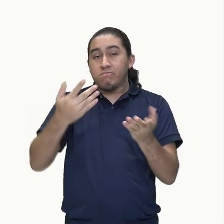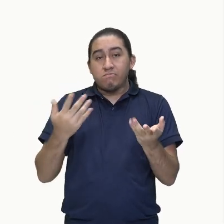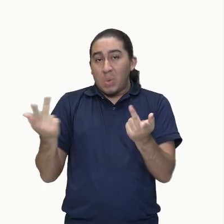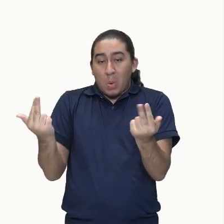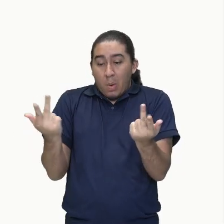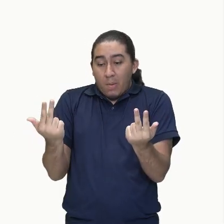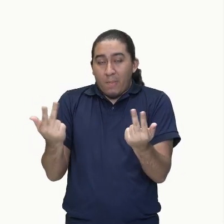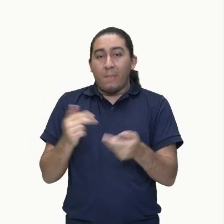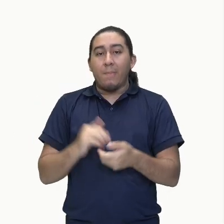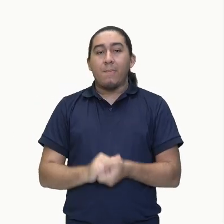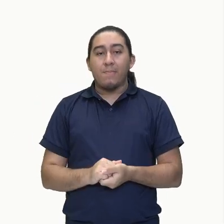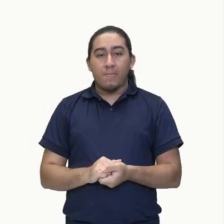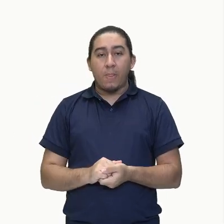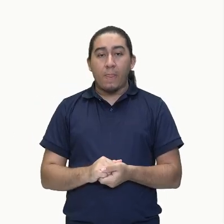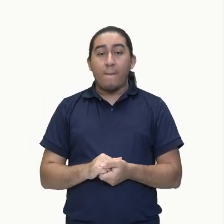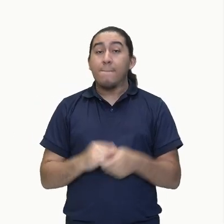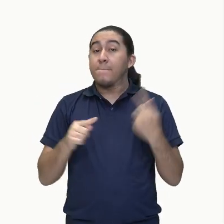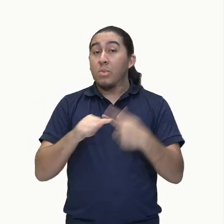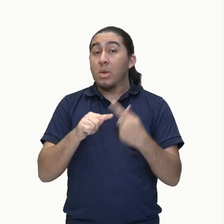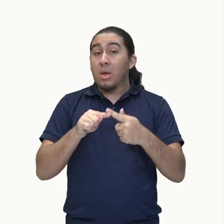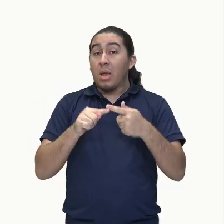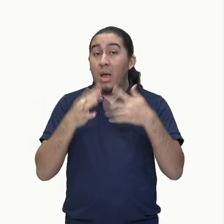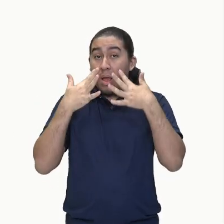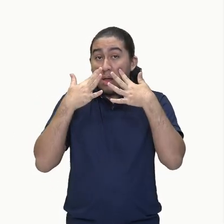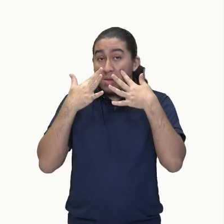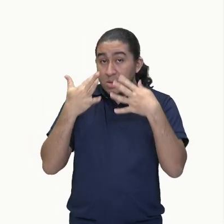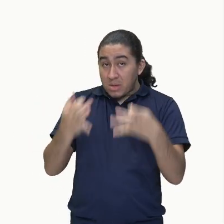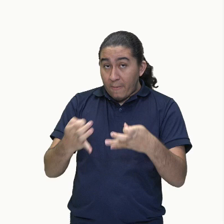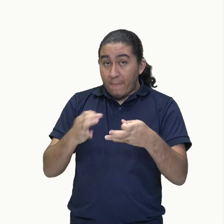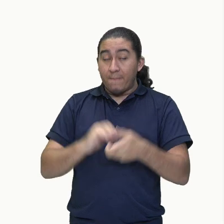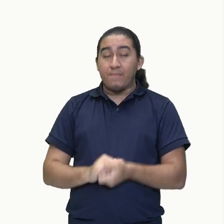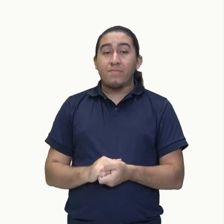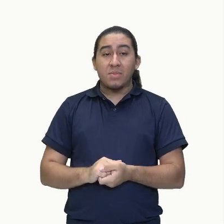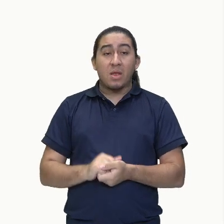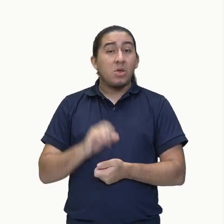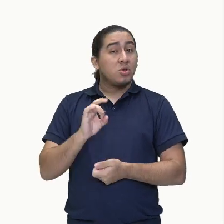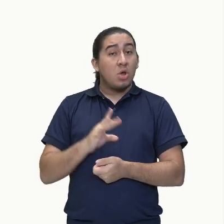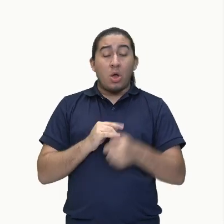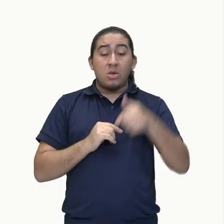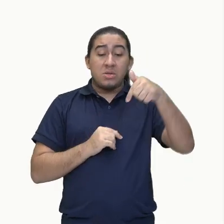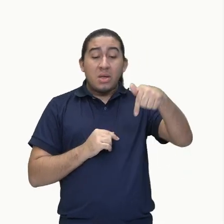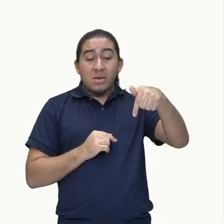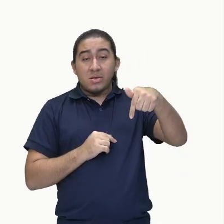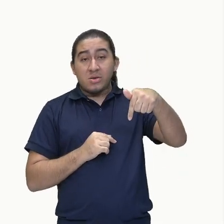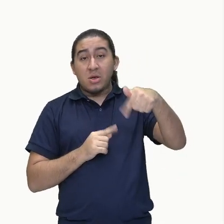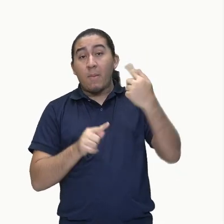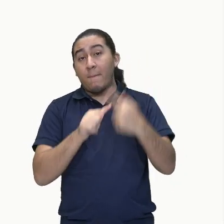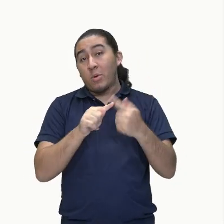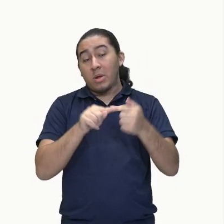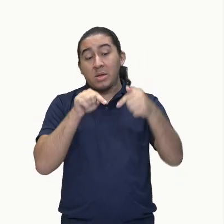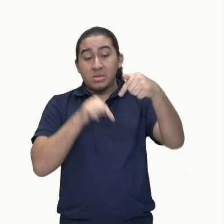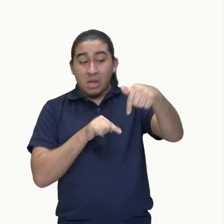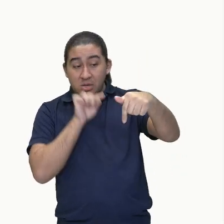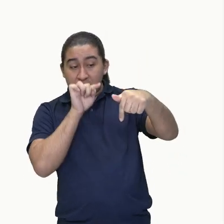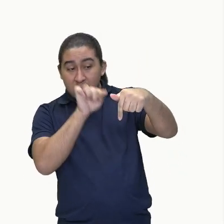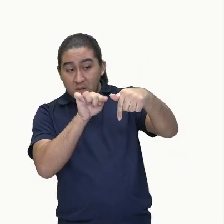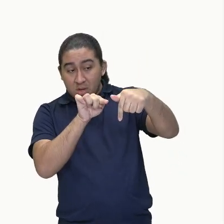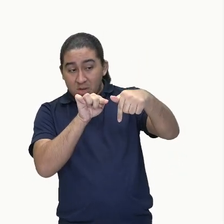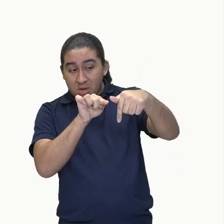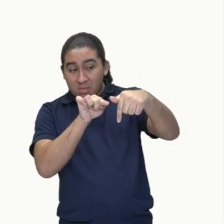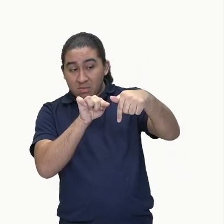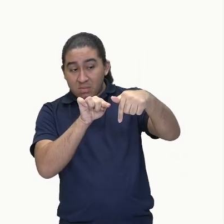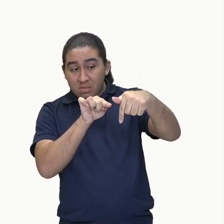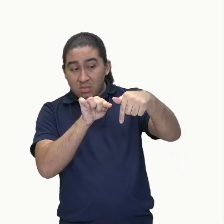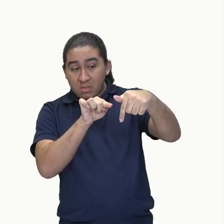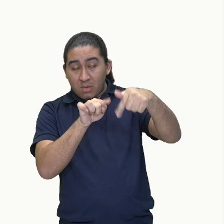potência. O que isso significa? Que é apenas o número 7. Pois qualquer número elevado